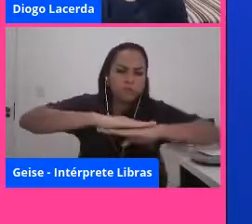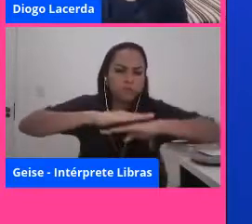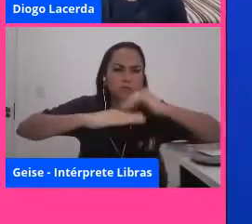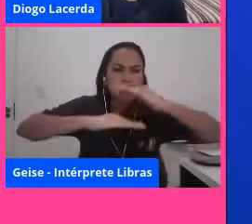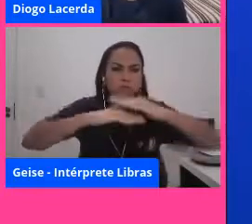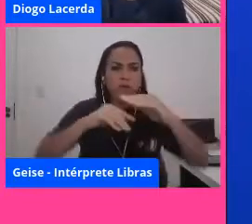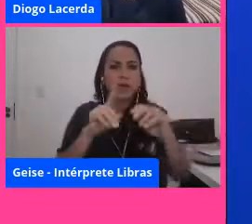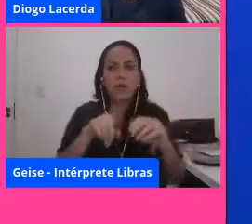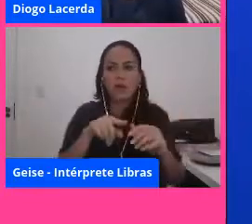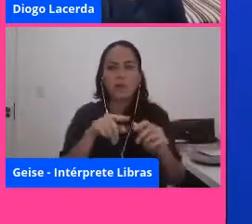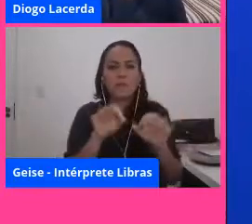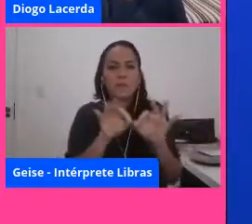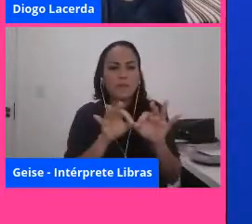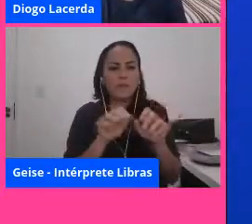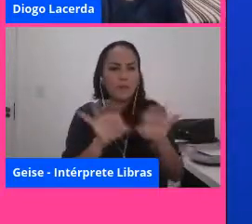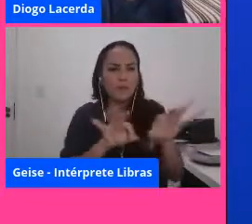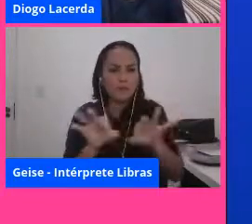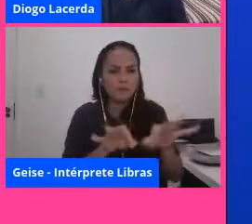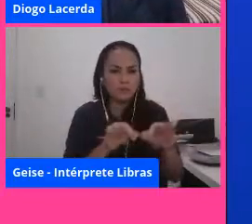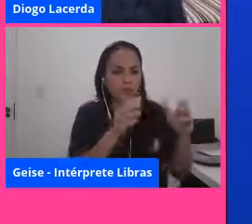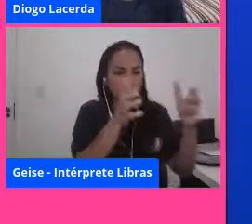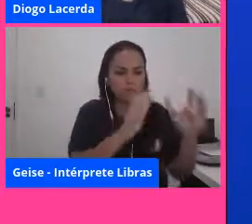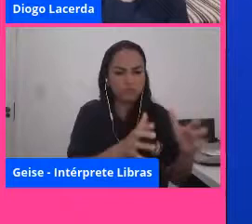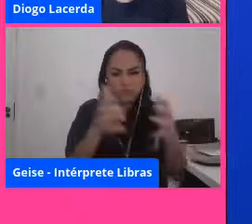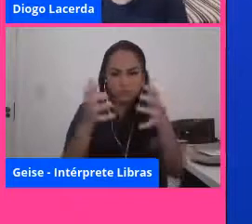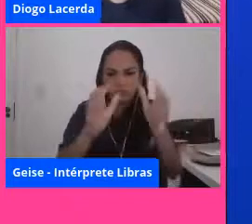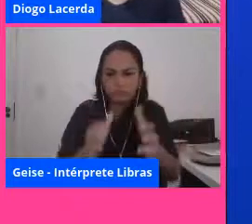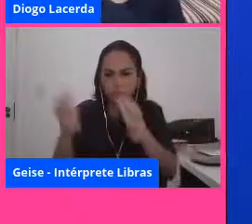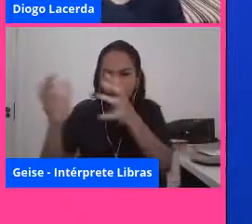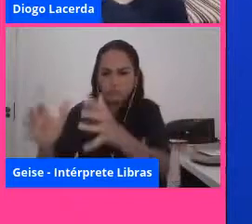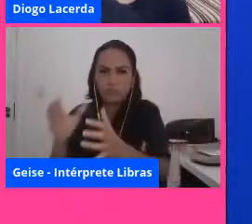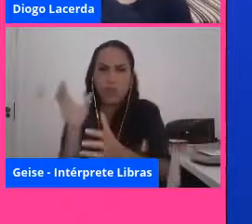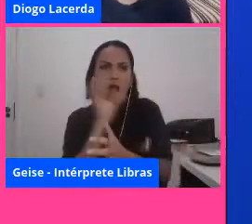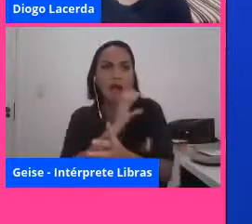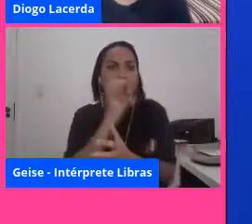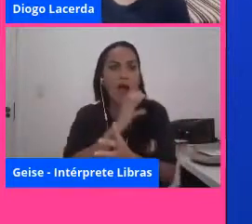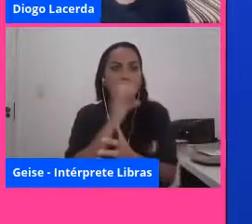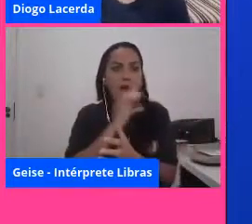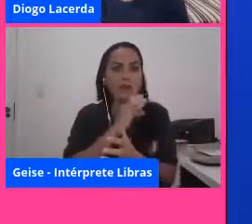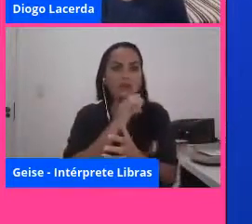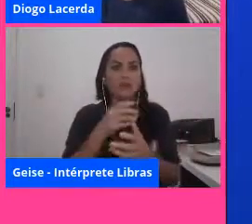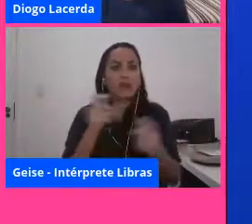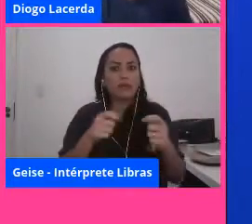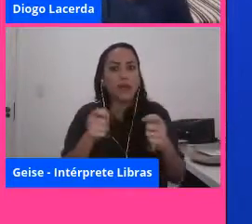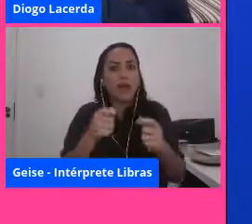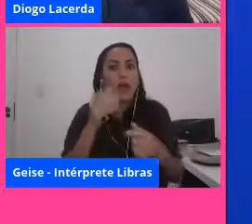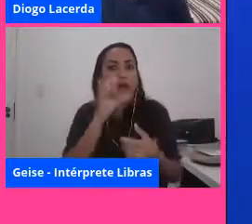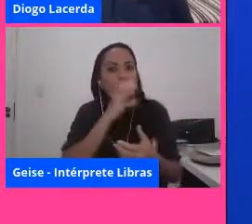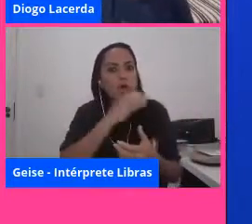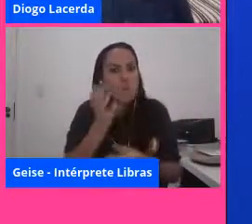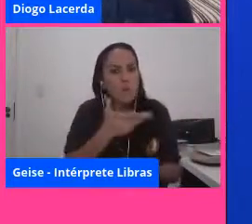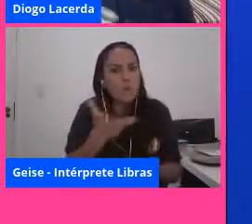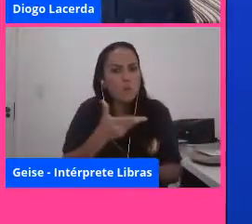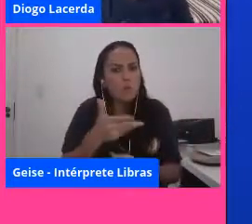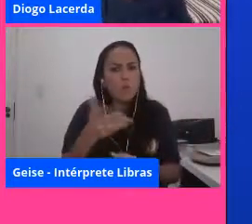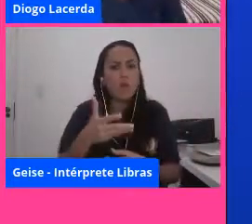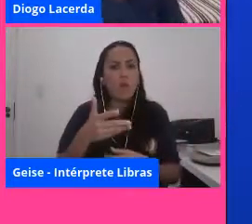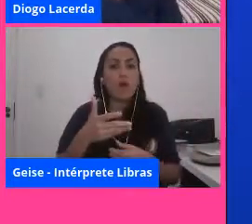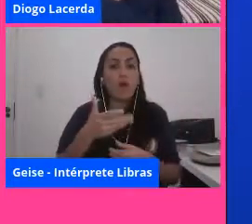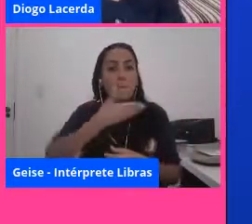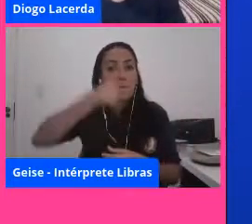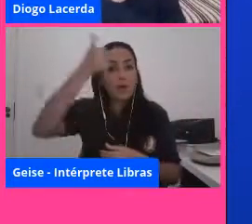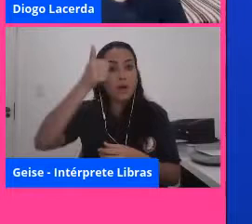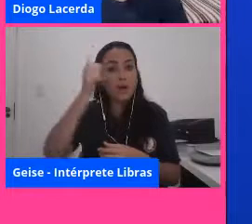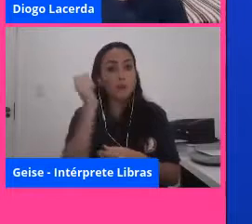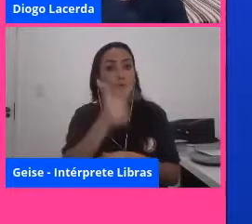de prototipação rápida, você vai conseguir fazer ele muito mais rápido do que em outros processos, né? Imagina que eu vou ter que cortar pedaço de madeira ou